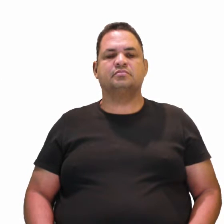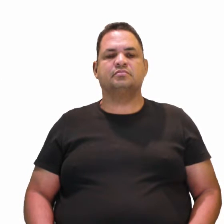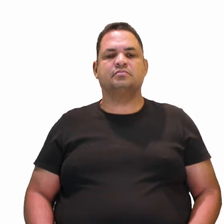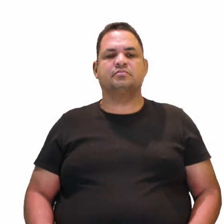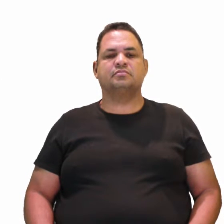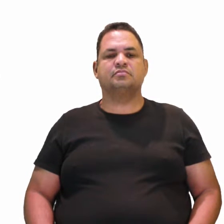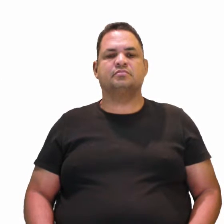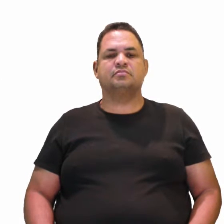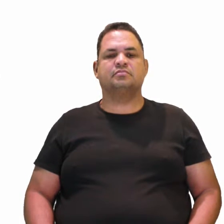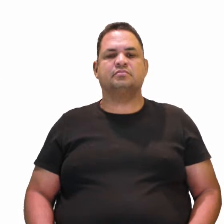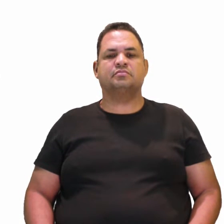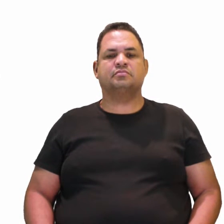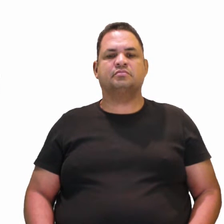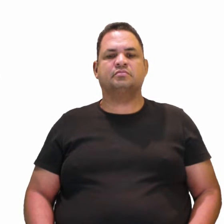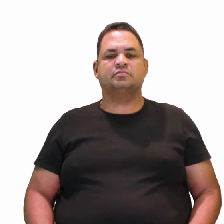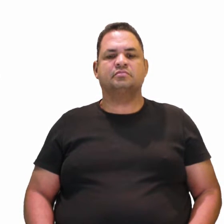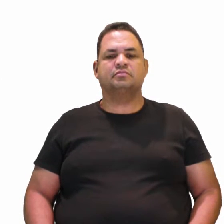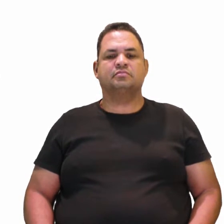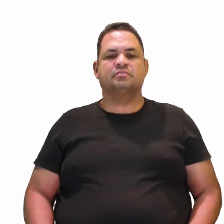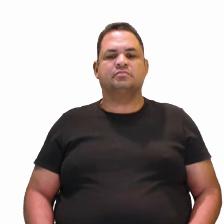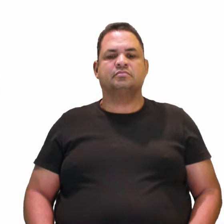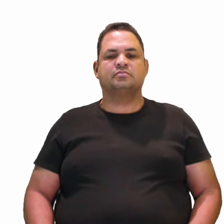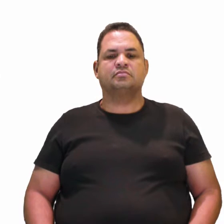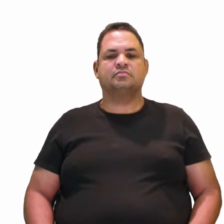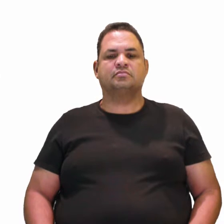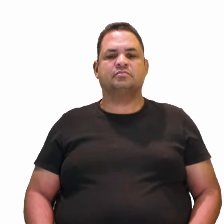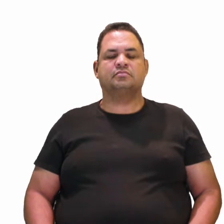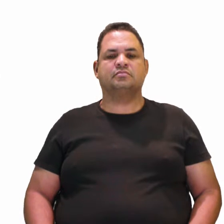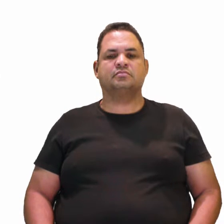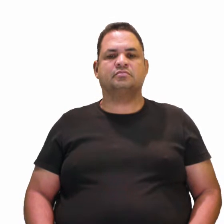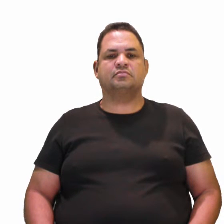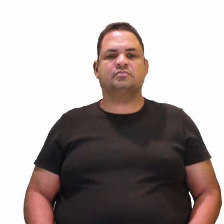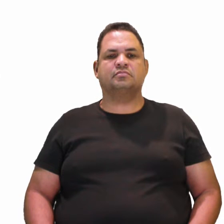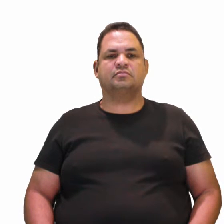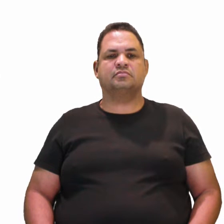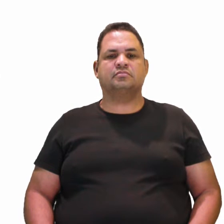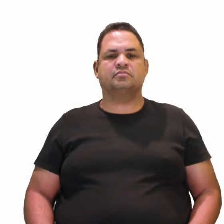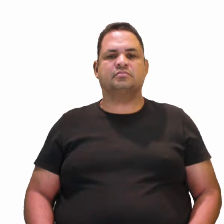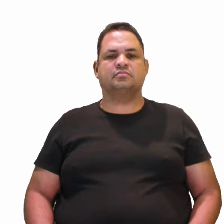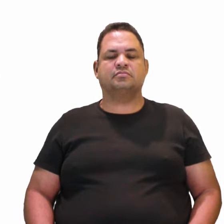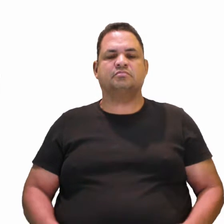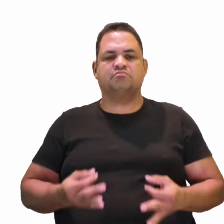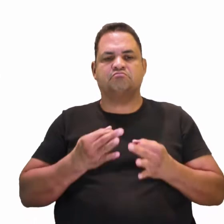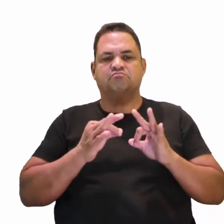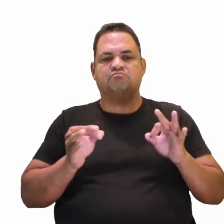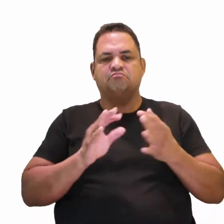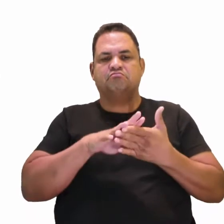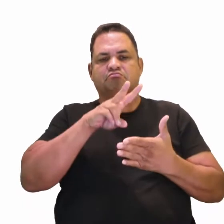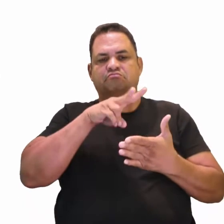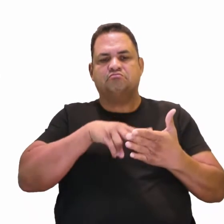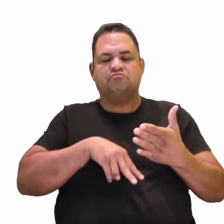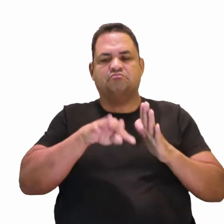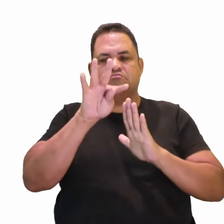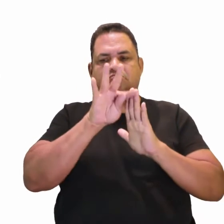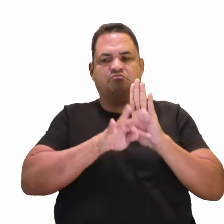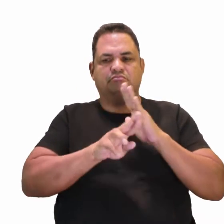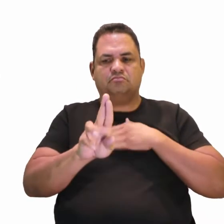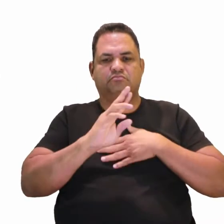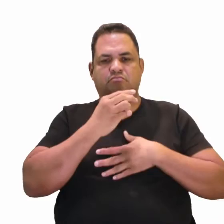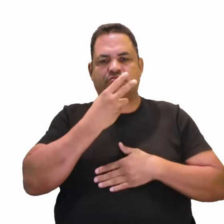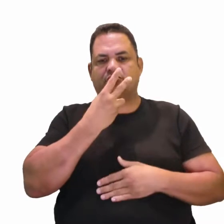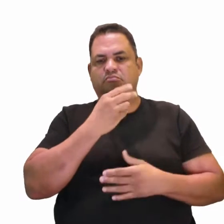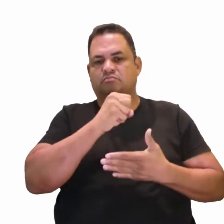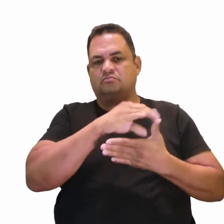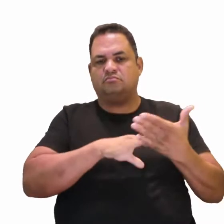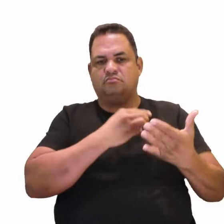A próxima é um texto e você iria responder as questões de 2 a 4. Simples, prático, o texto aí é um